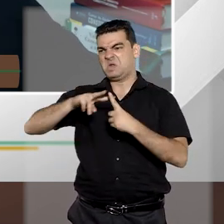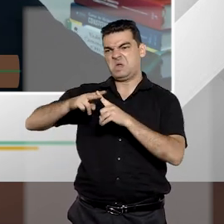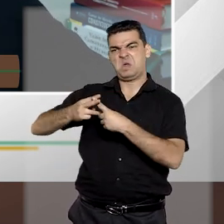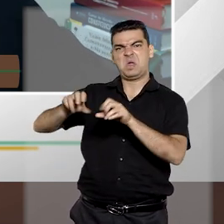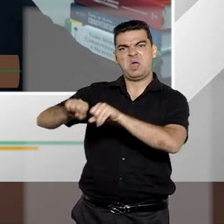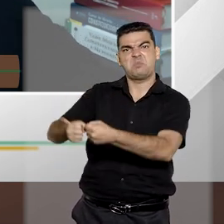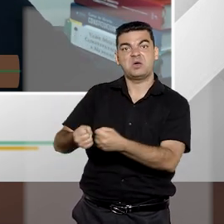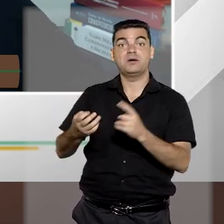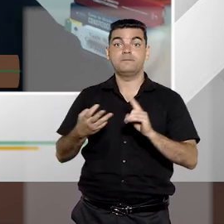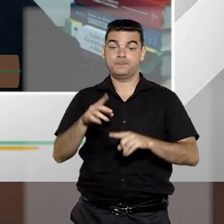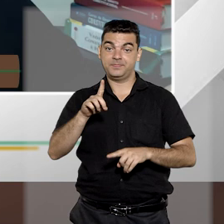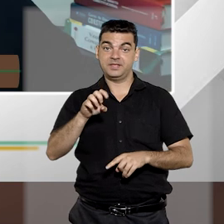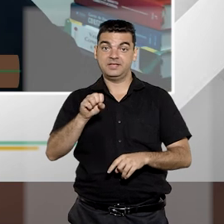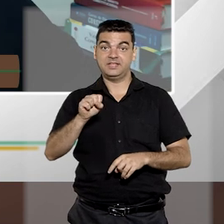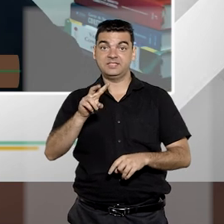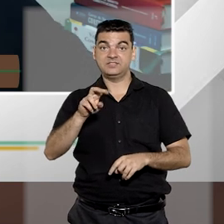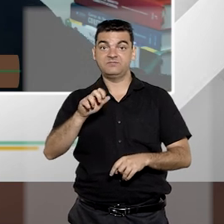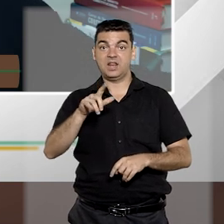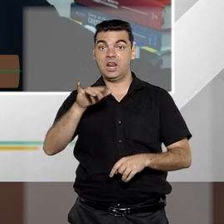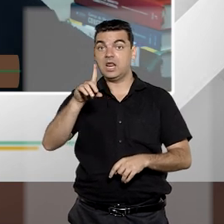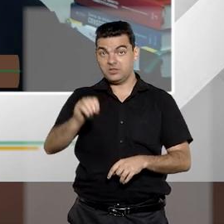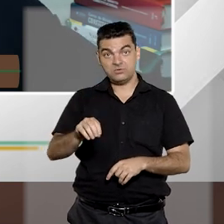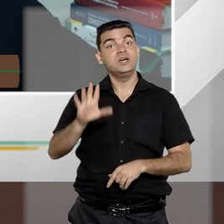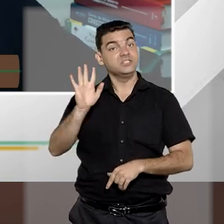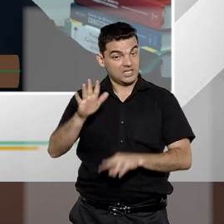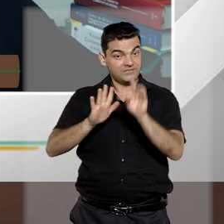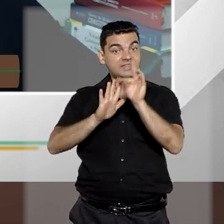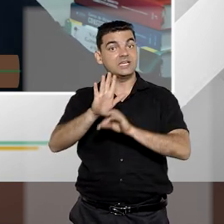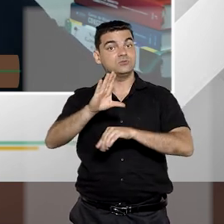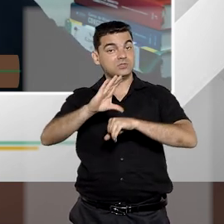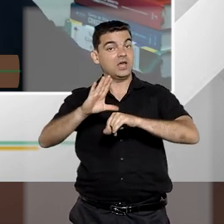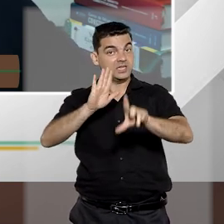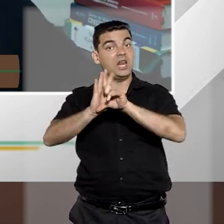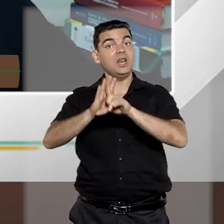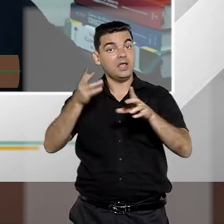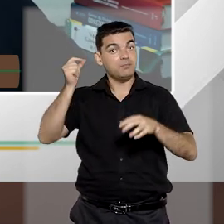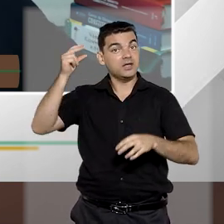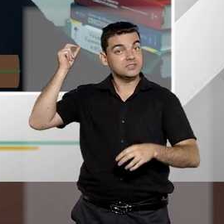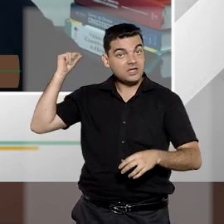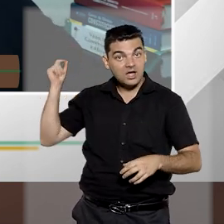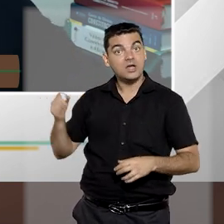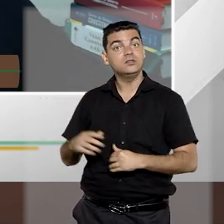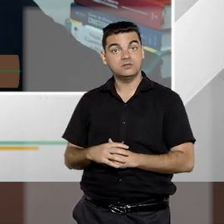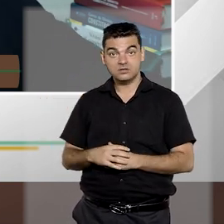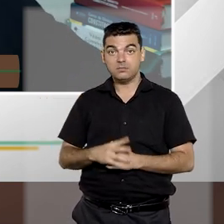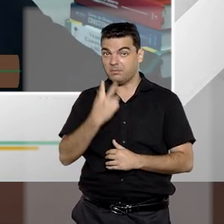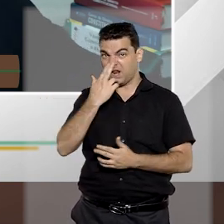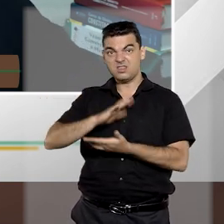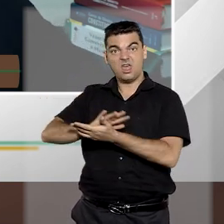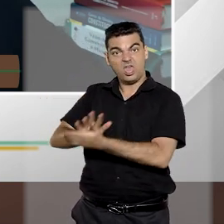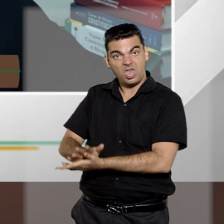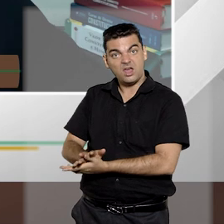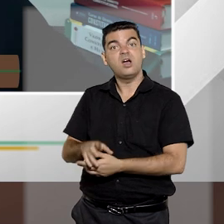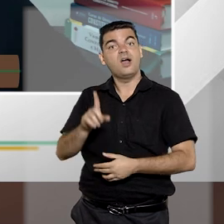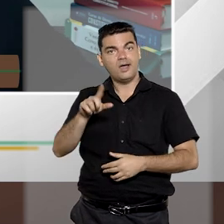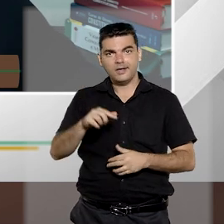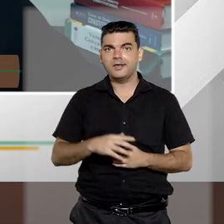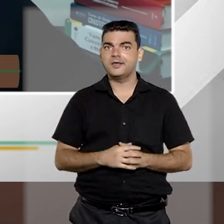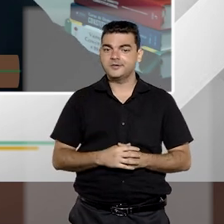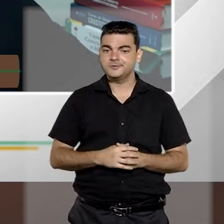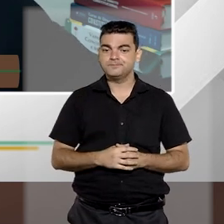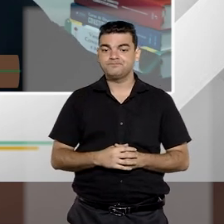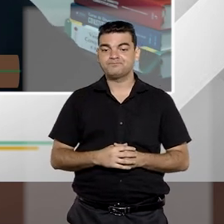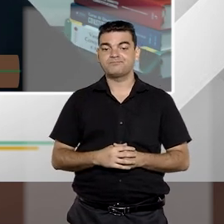defeituosos, desvalidos. São termos que já estiveram presentes em constituições passadas, né? Em 37 tínhamos o